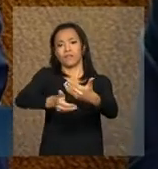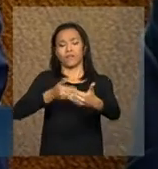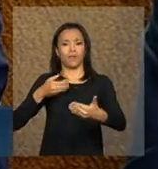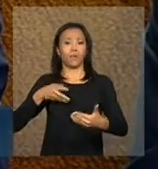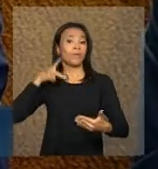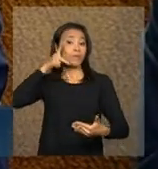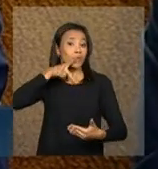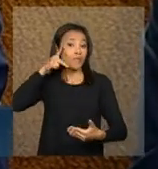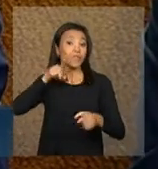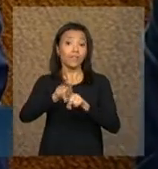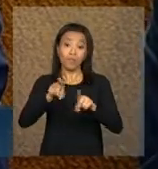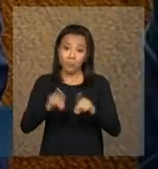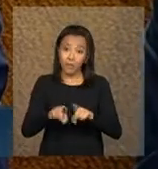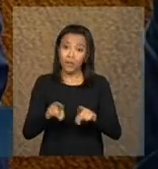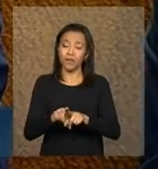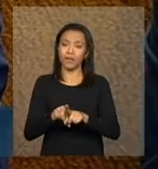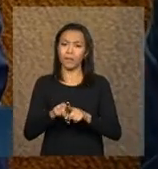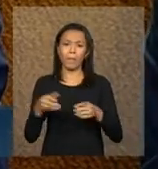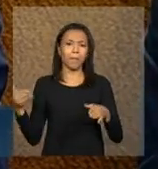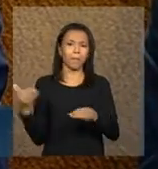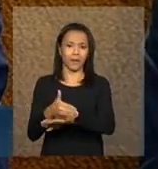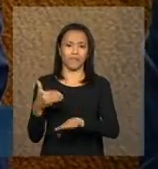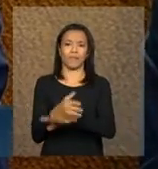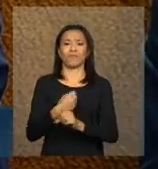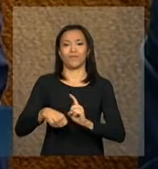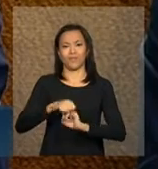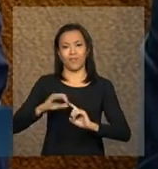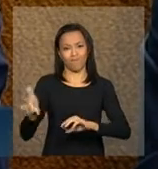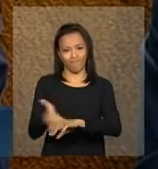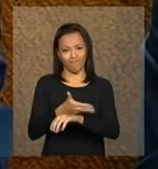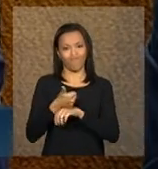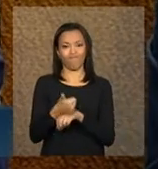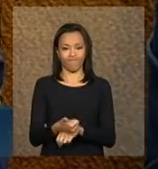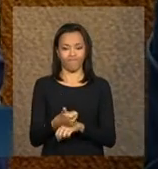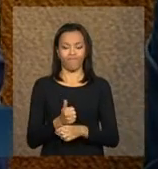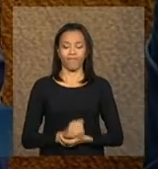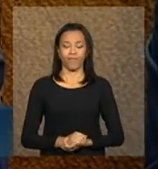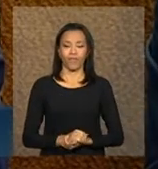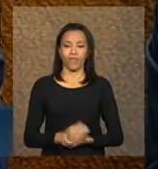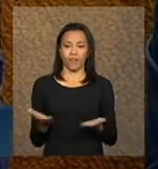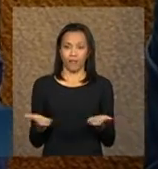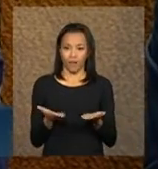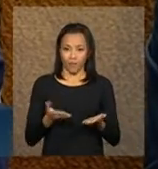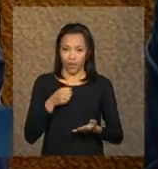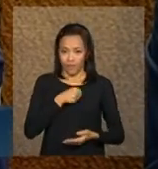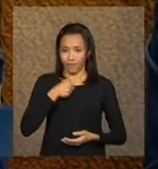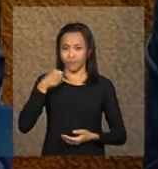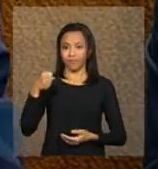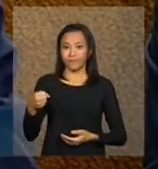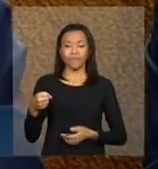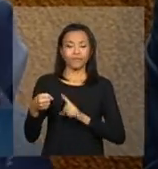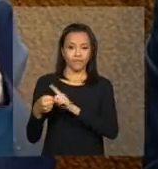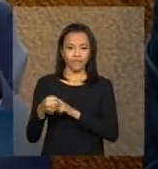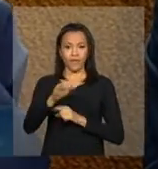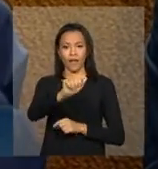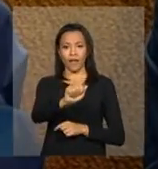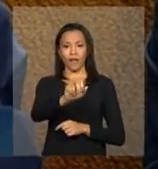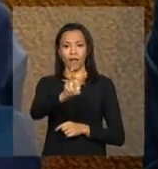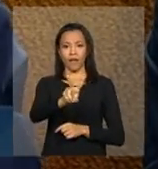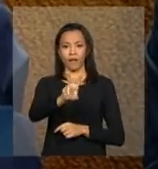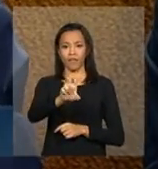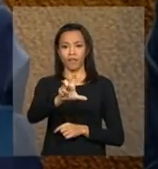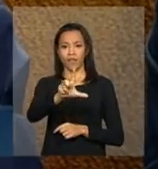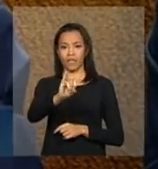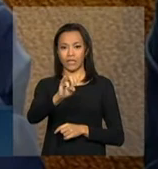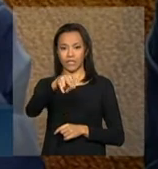um sistema nacional de participação social. Então, eu queria agora passar a palavra aí para o Avelino, para